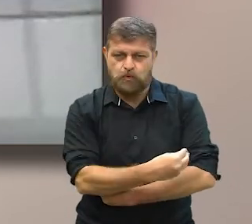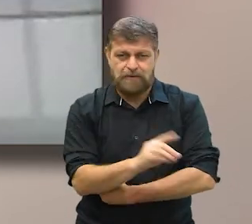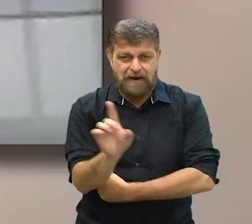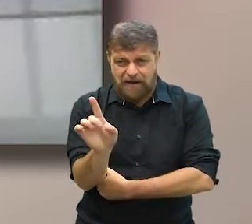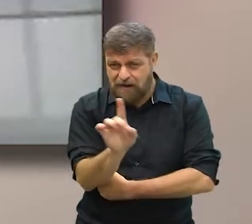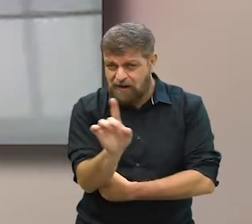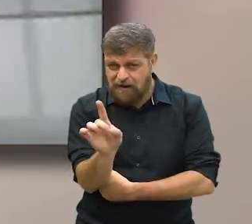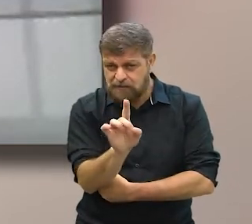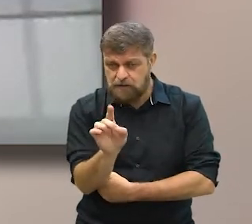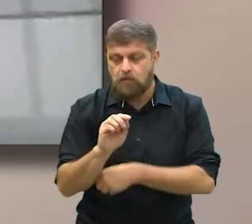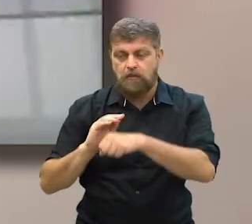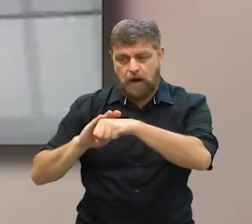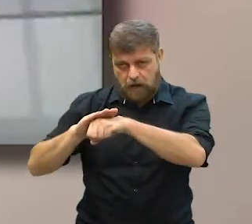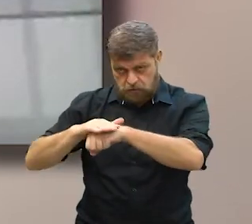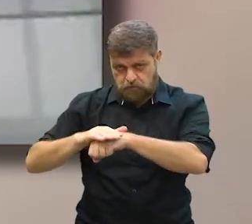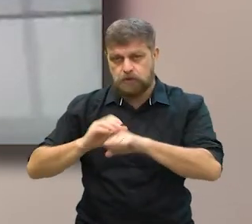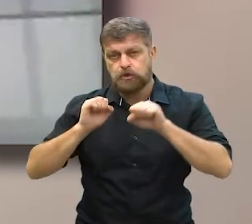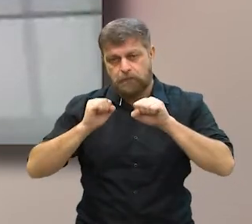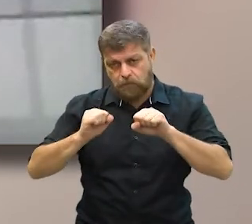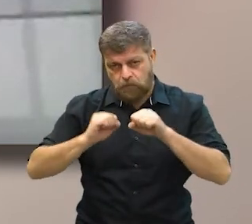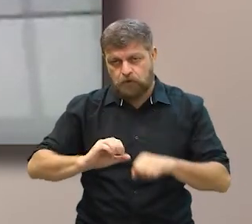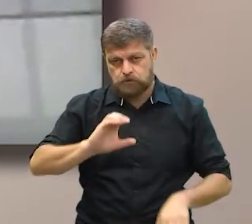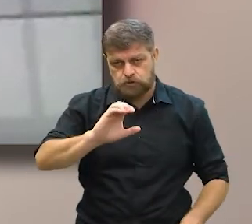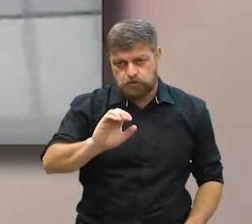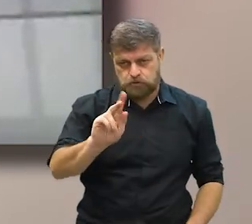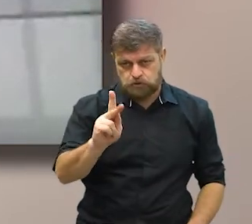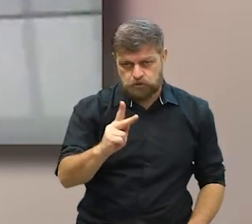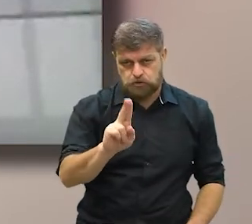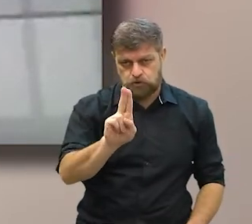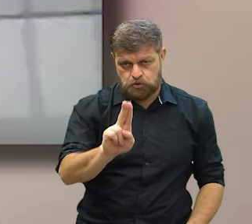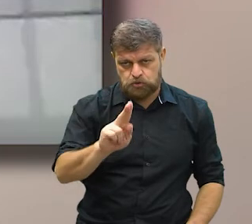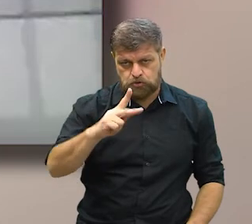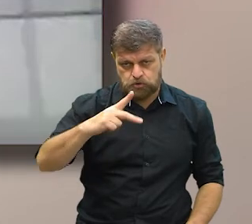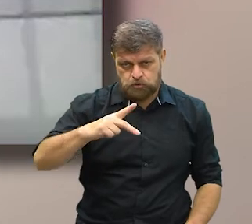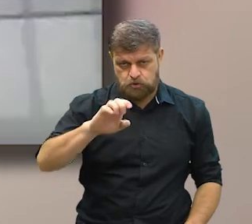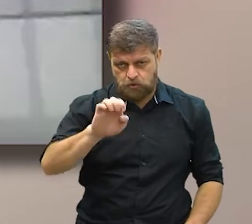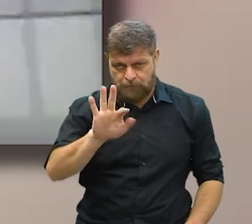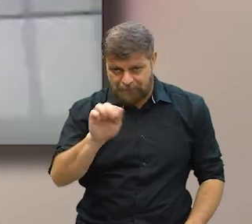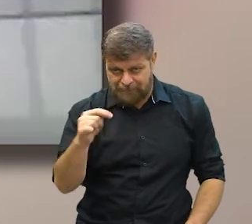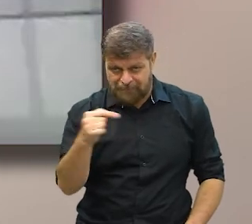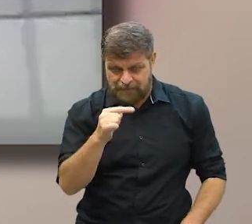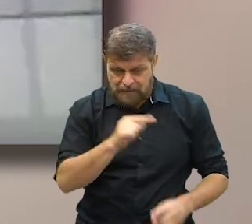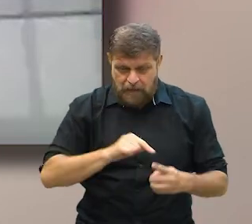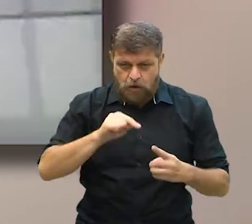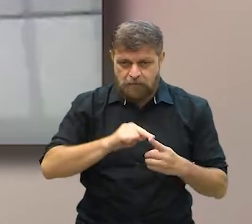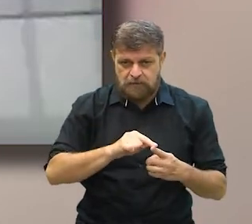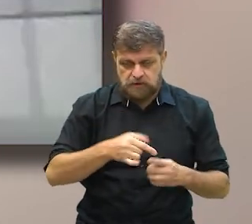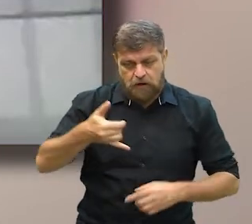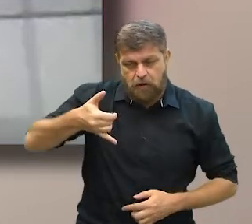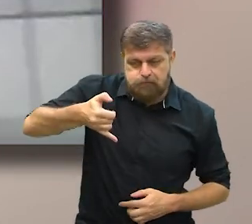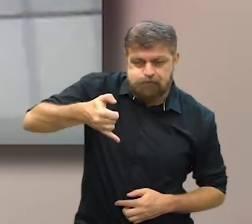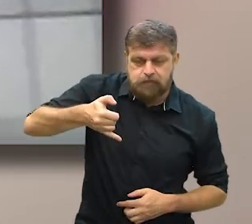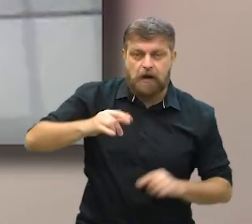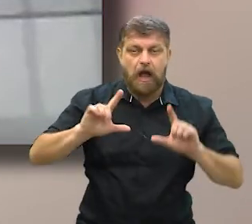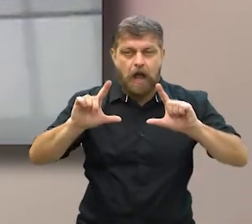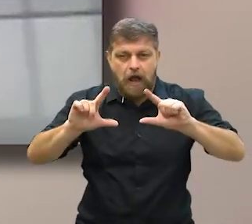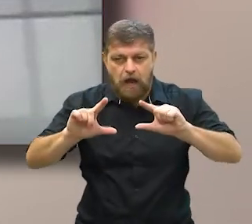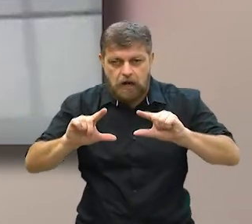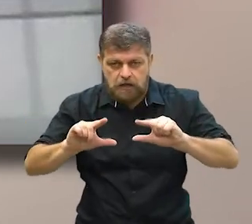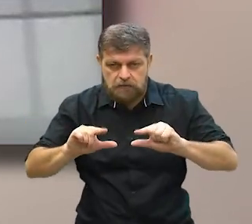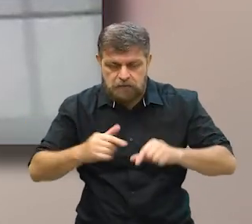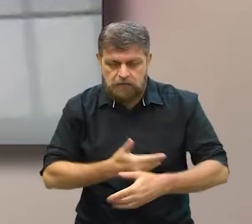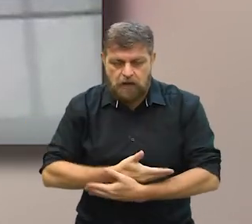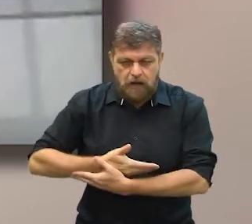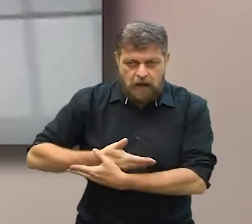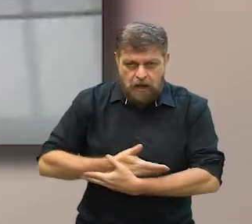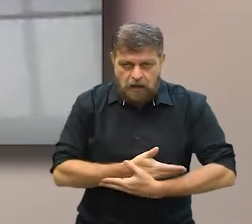Durante o dia, não vejo necessidade nenhuma, né? Mas à noite a gente utiliza para